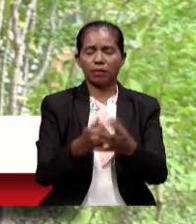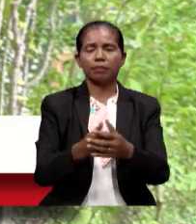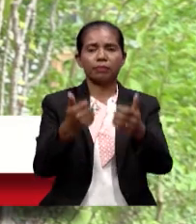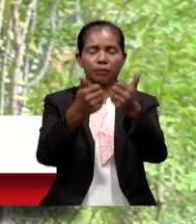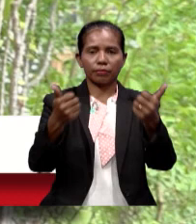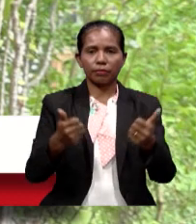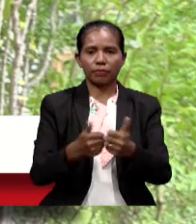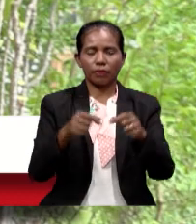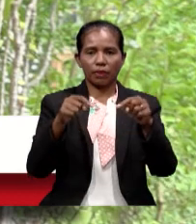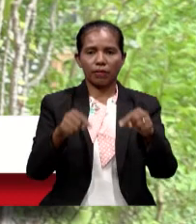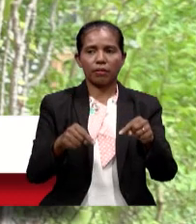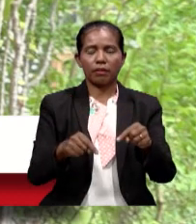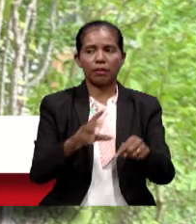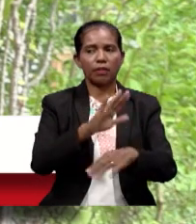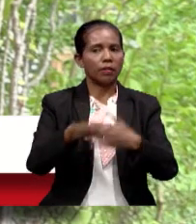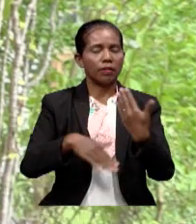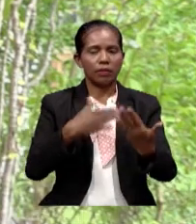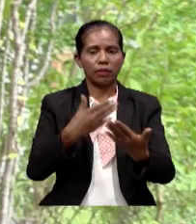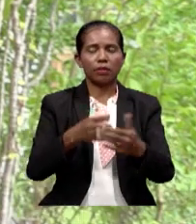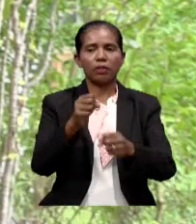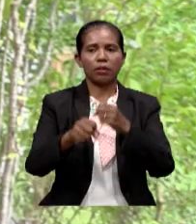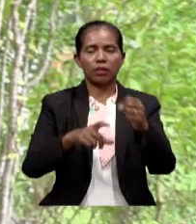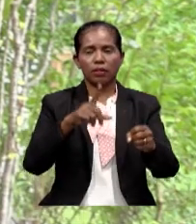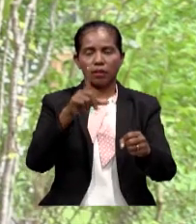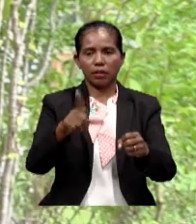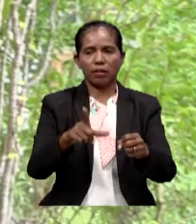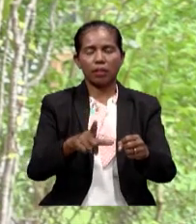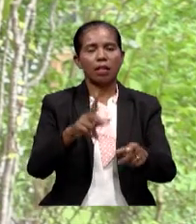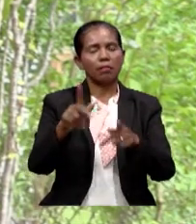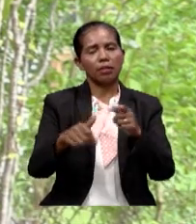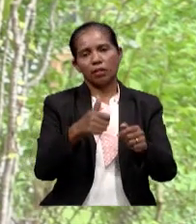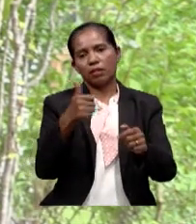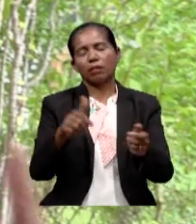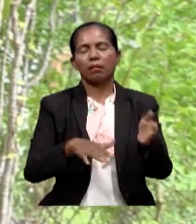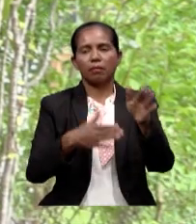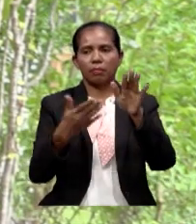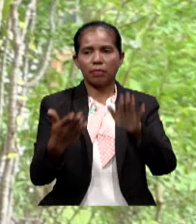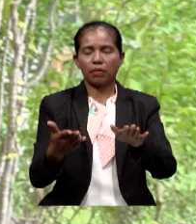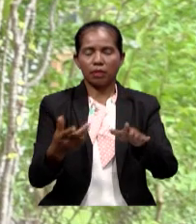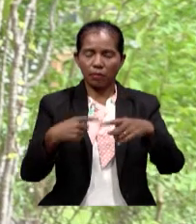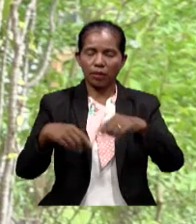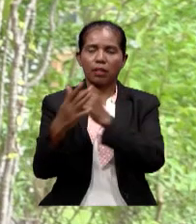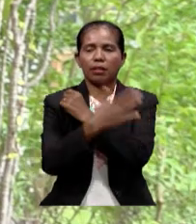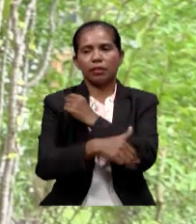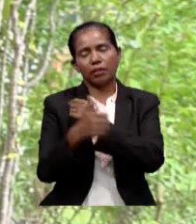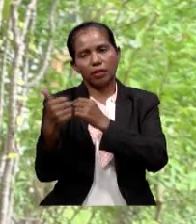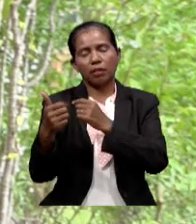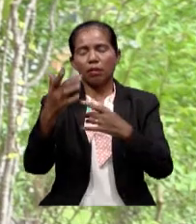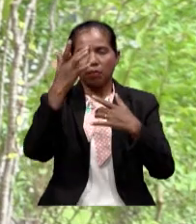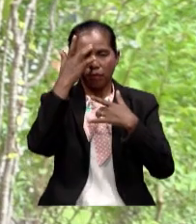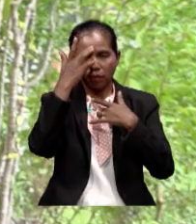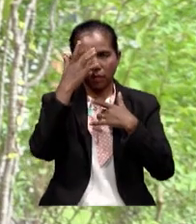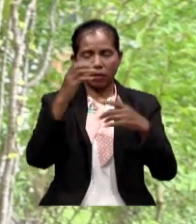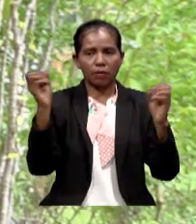Associação Nenian e órgãos sociais que daqui né, balo mate, balo bater railiur, balo moras, balo